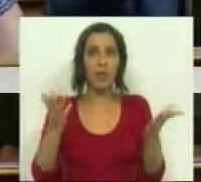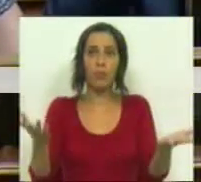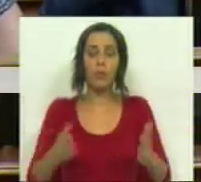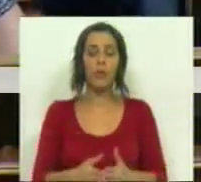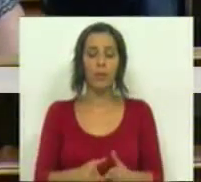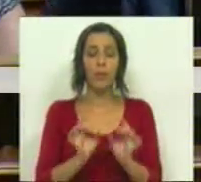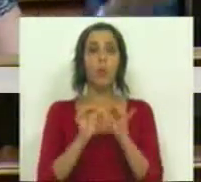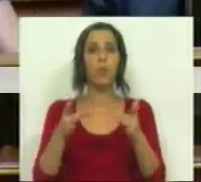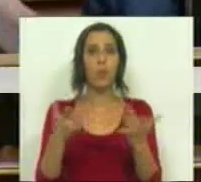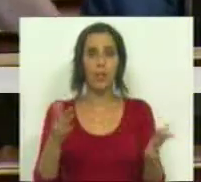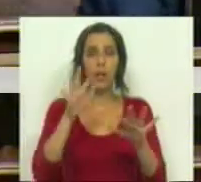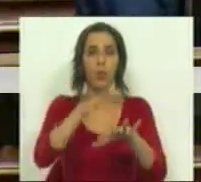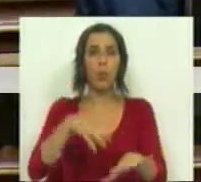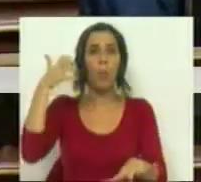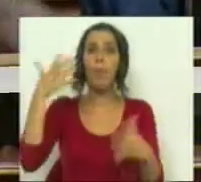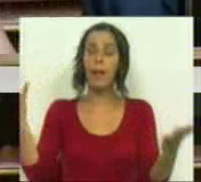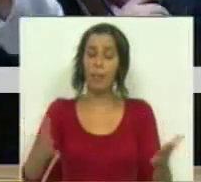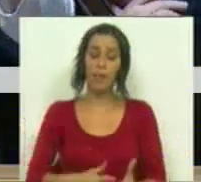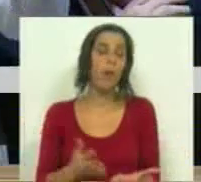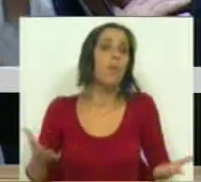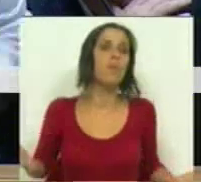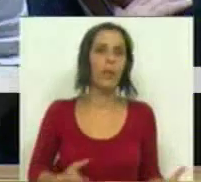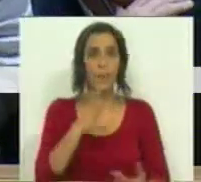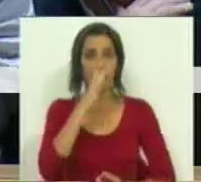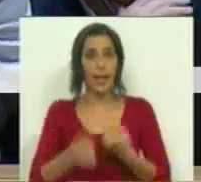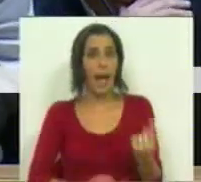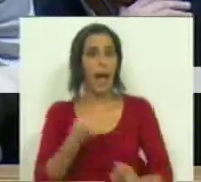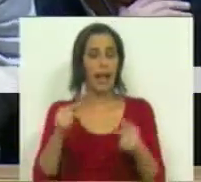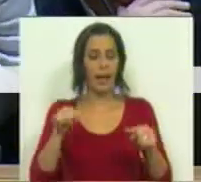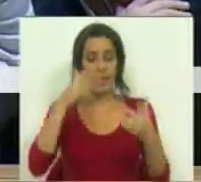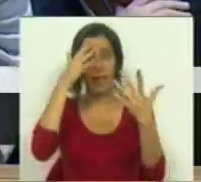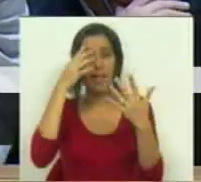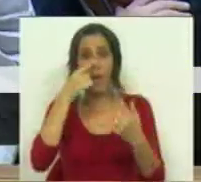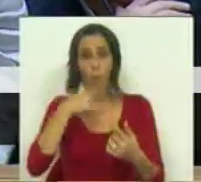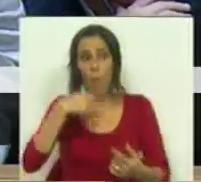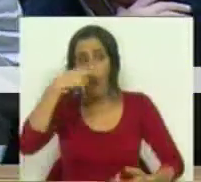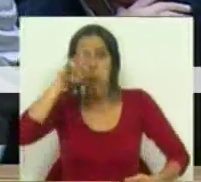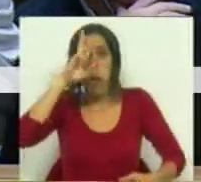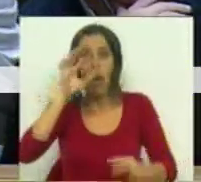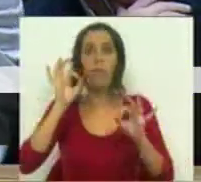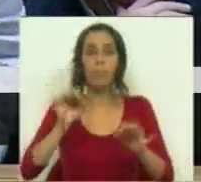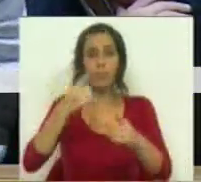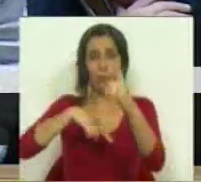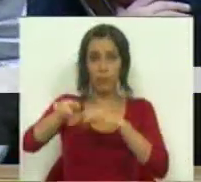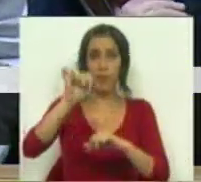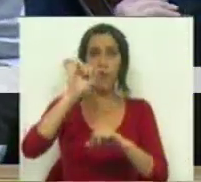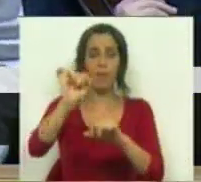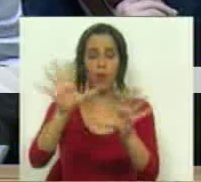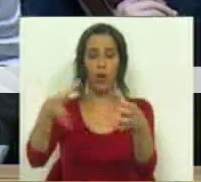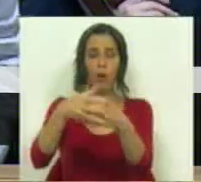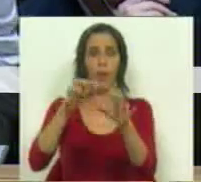Está aqui disponível no site do Parlamento e, portanto, se alguém aqui tem algum equívoco, são exatamente as